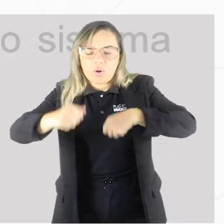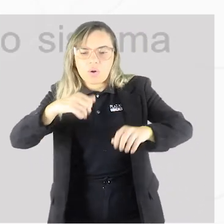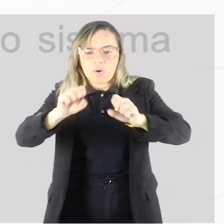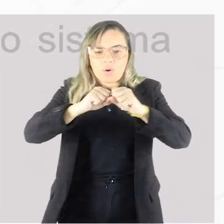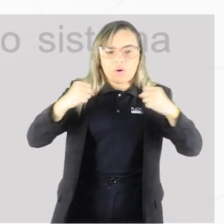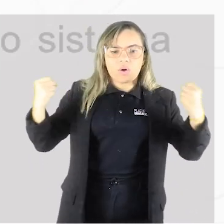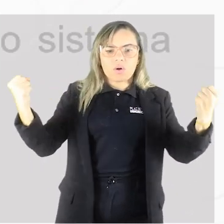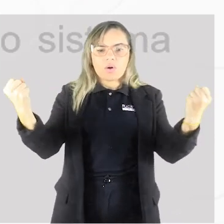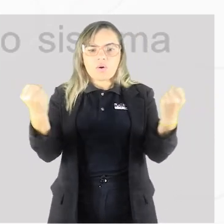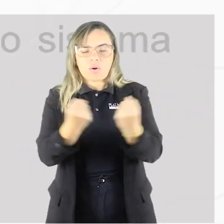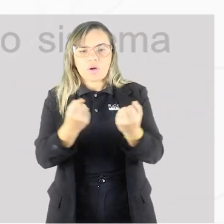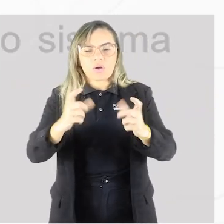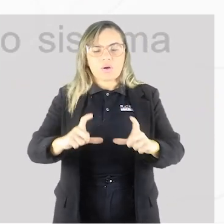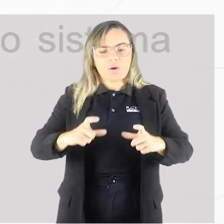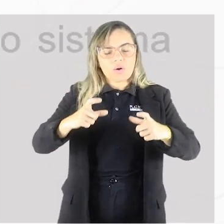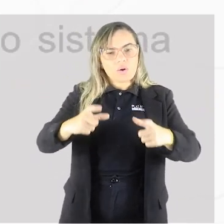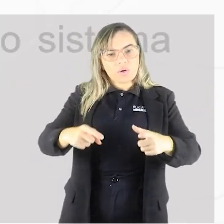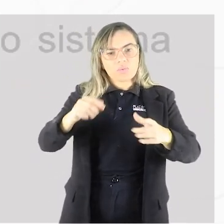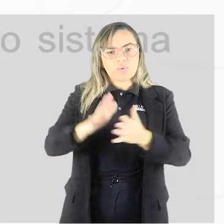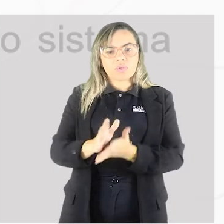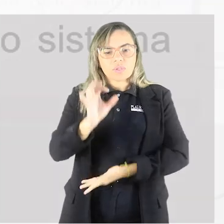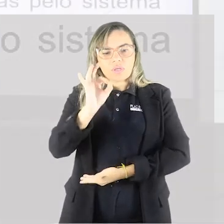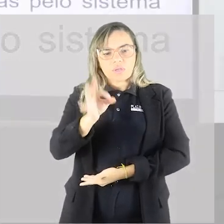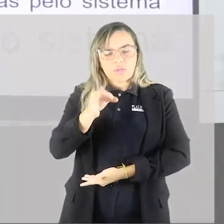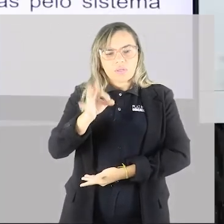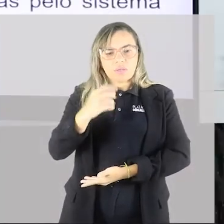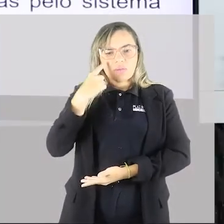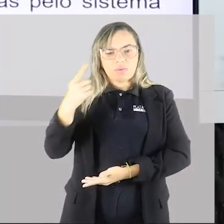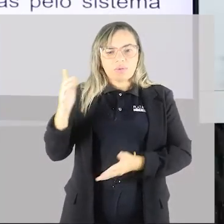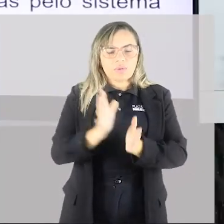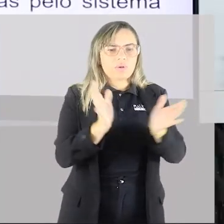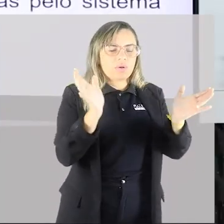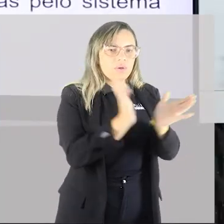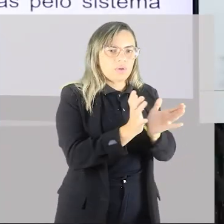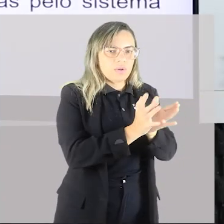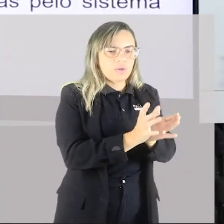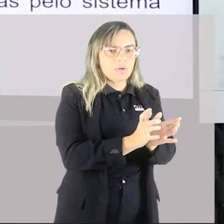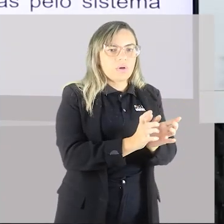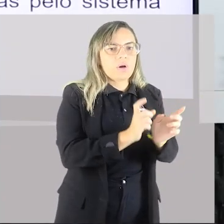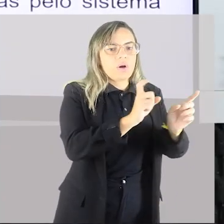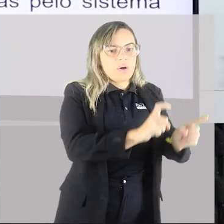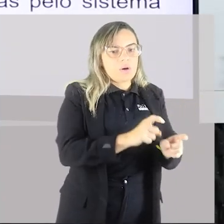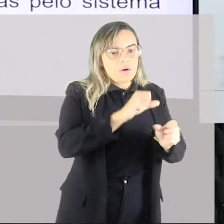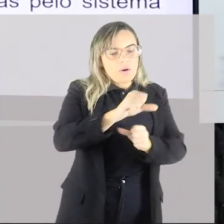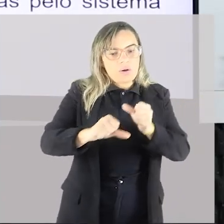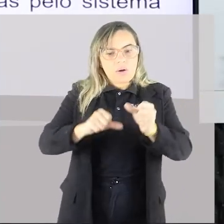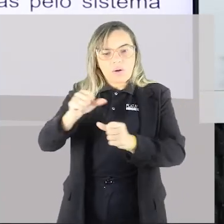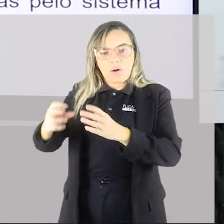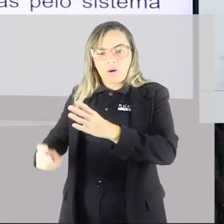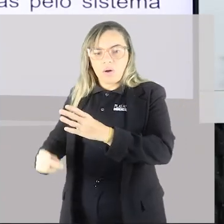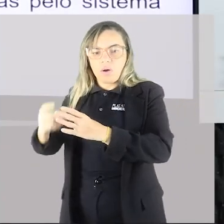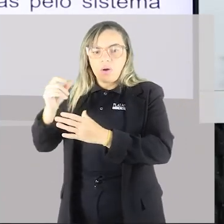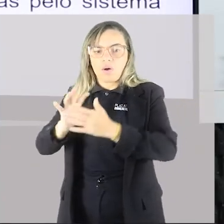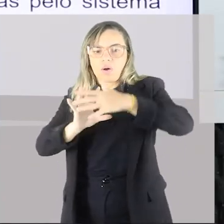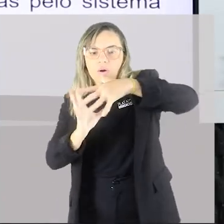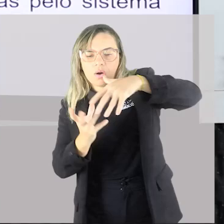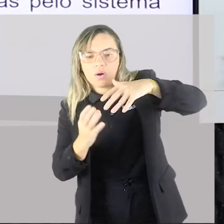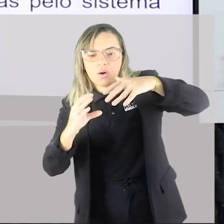identificamos corretamente, olha só, feudalismo para o capitalismo, no mundo